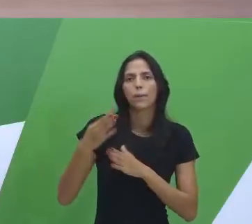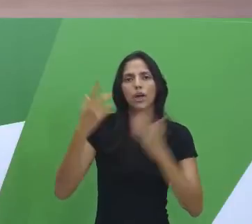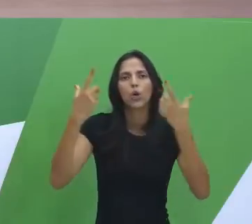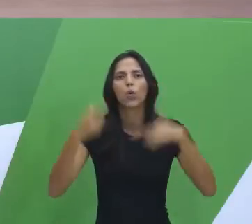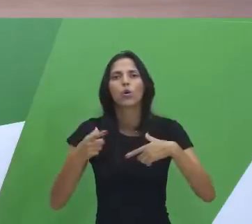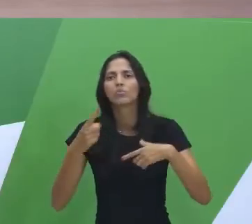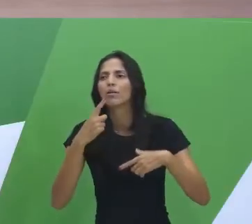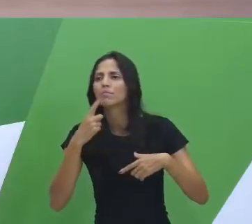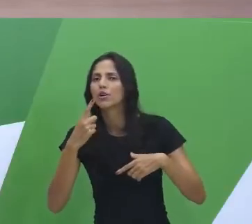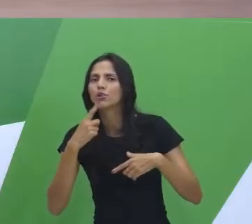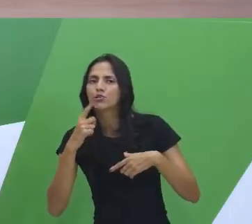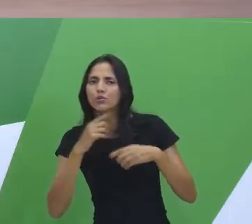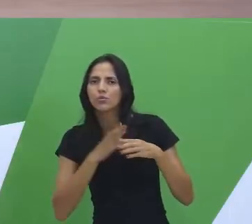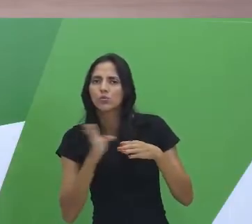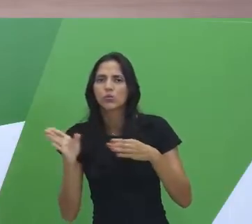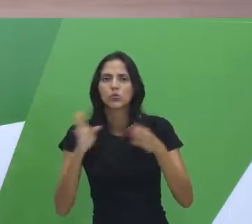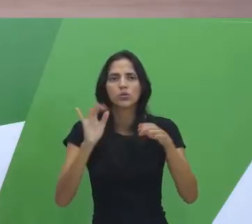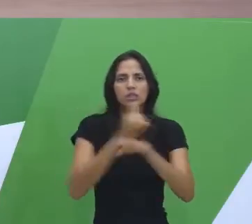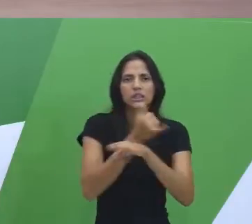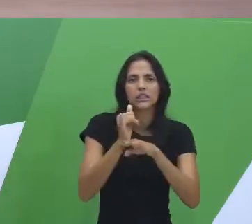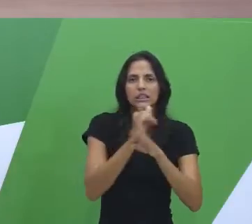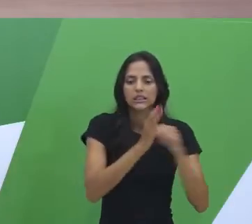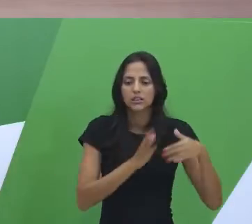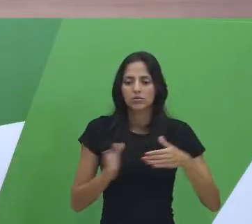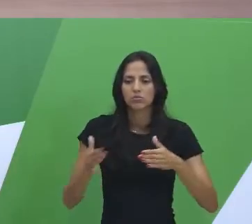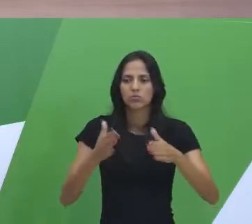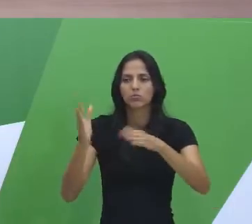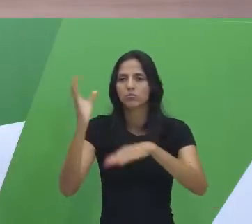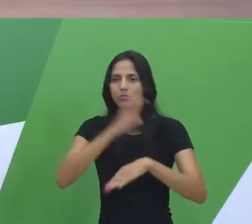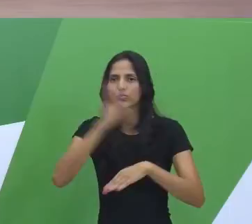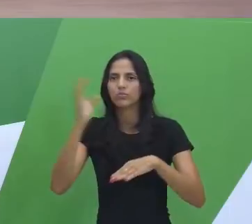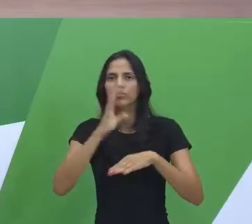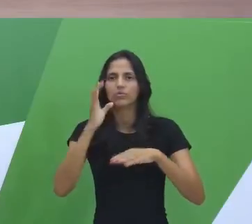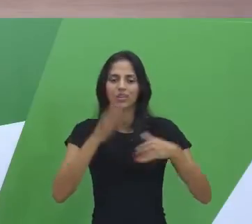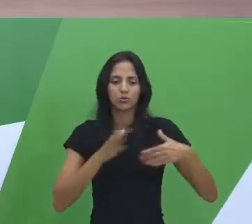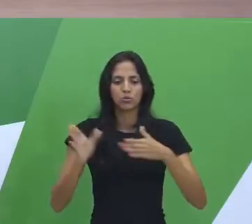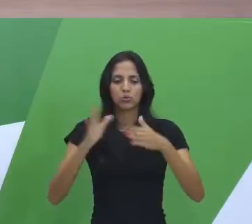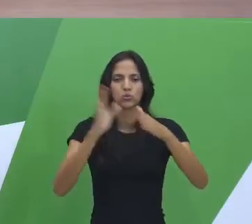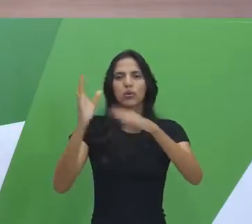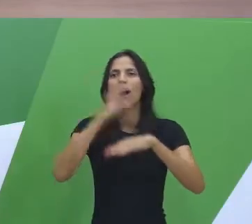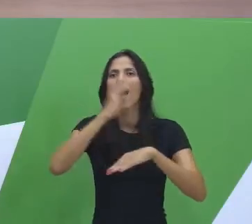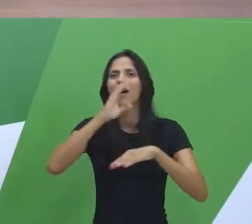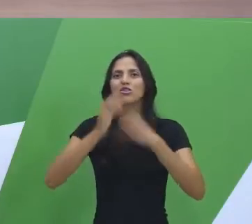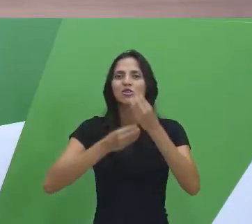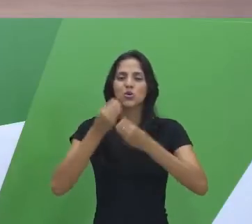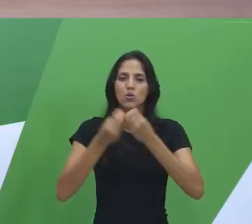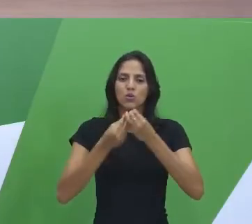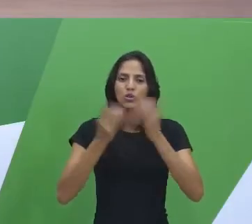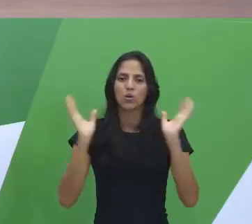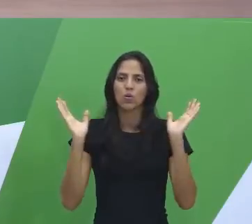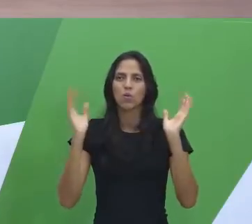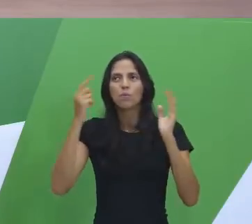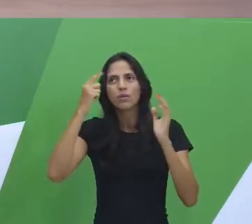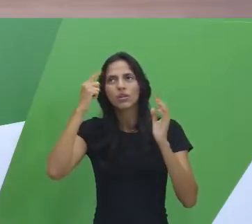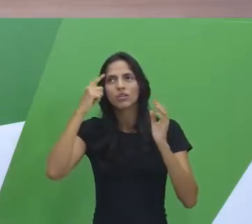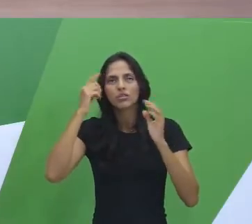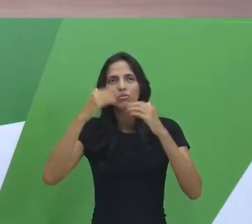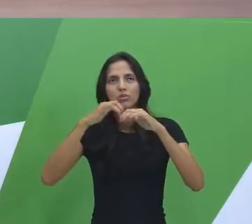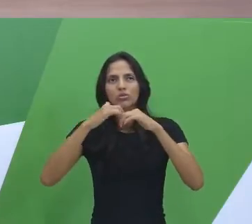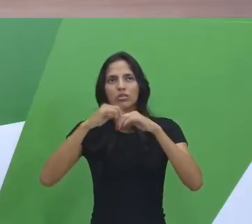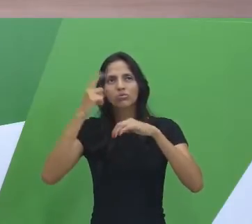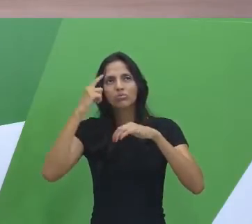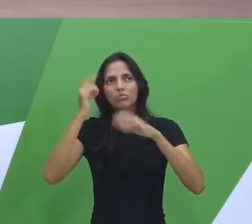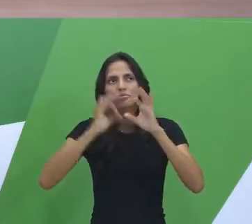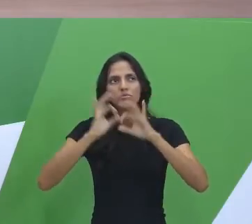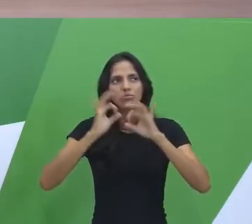de trajetória. Para onde eu vou, qual é o caminho mais rápido, você começa a arrumar o teu pensamento.